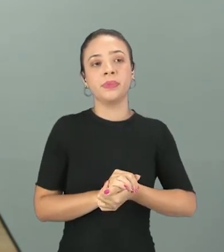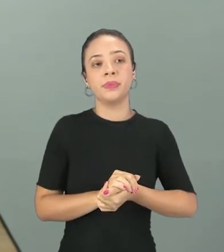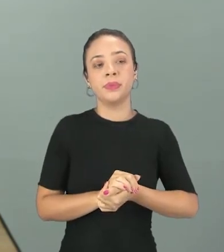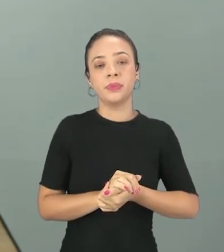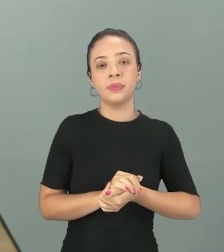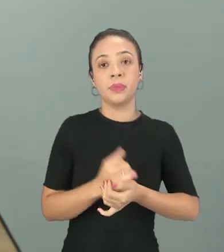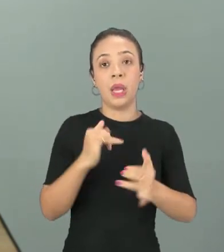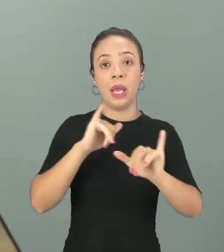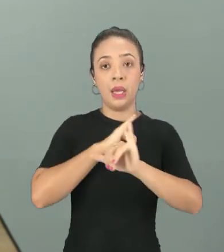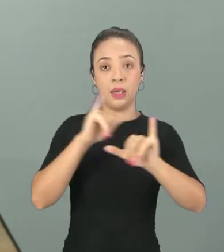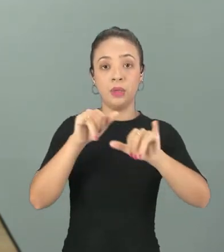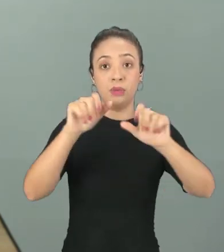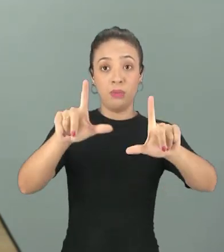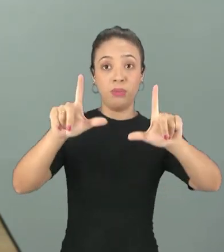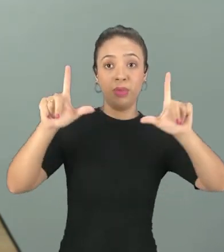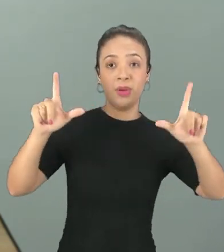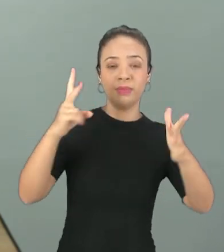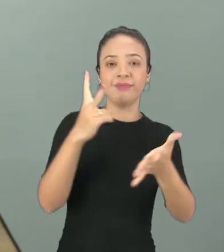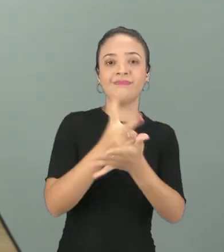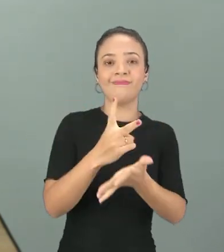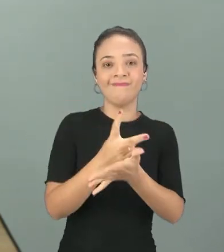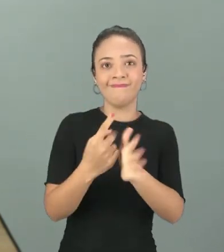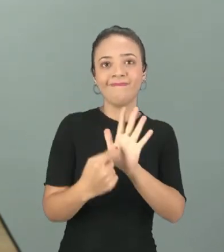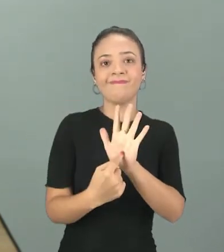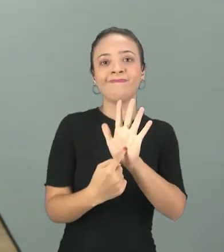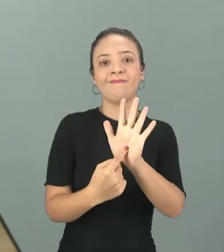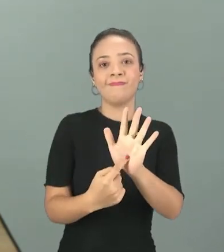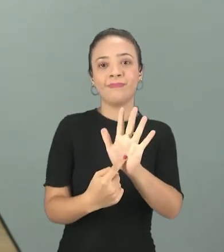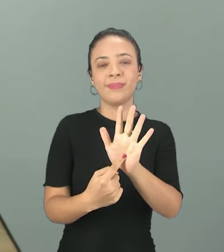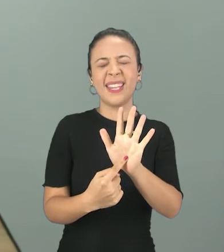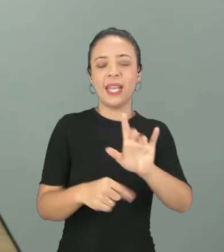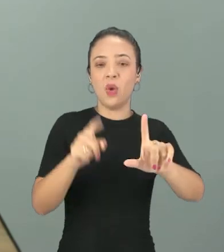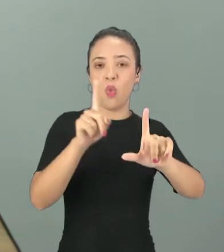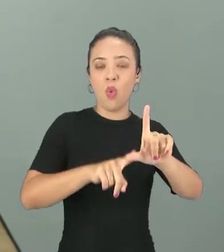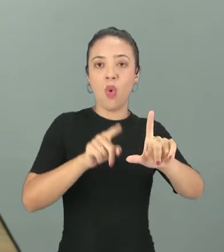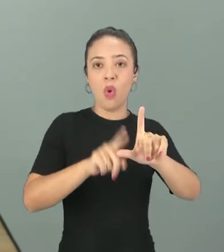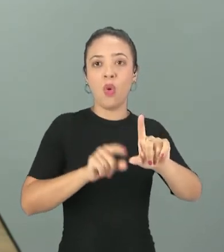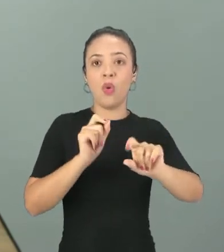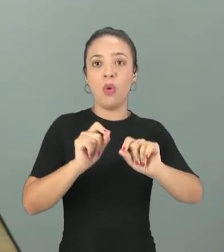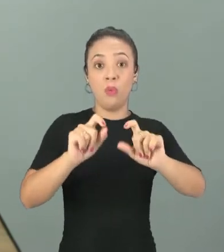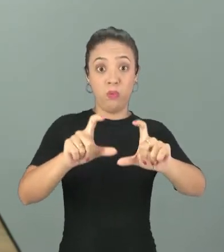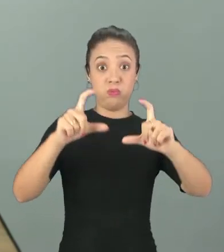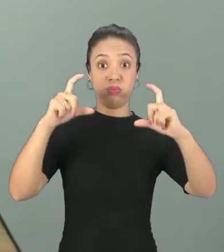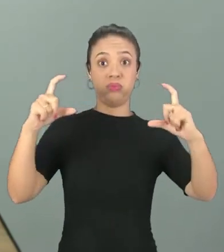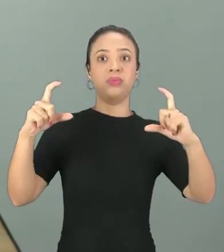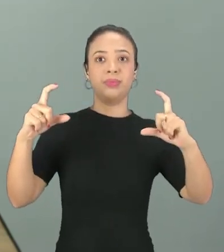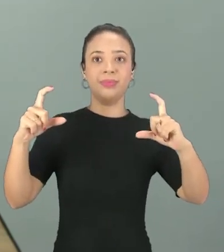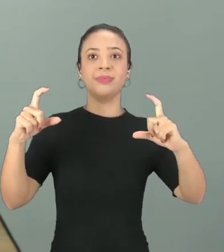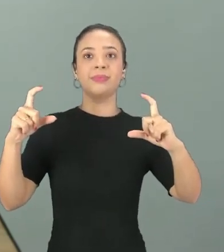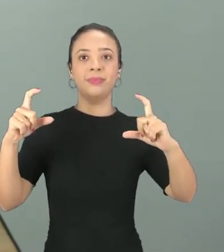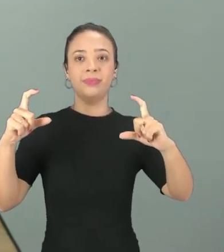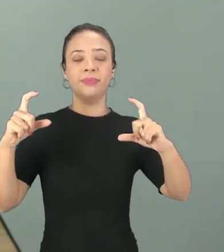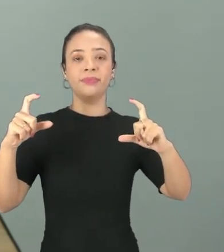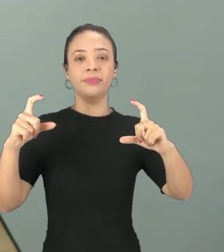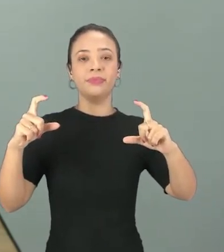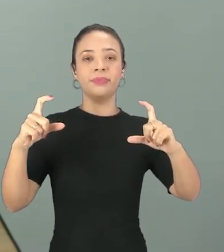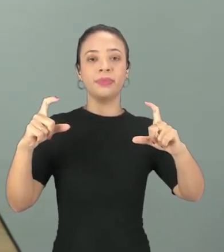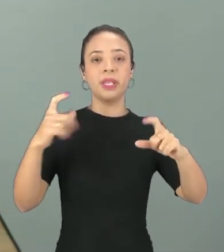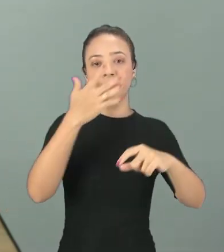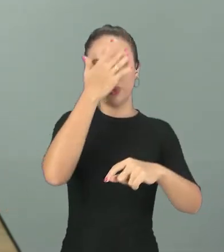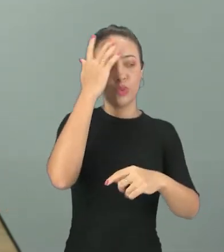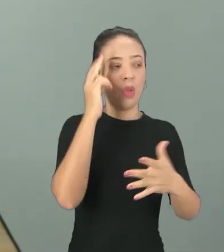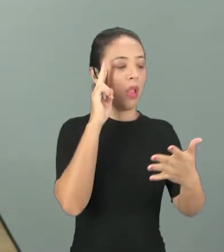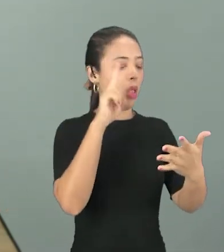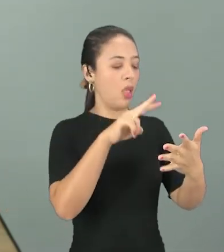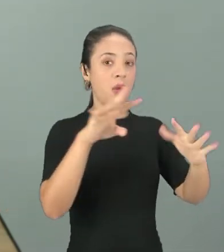notícias sempre vêm apresentados, né, em letras bastante grandes,